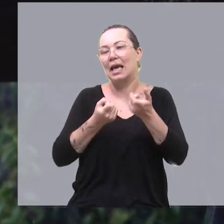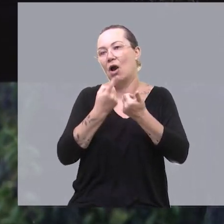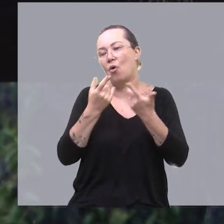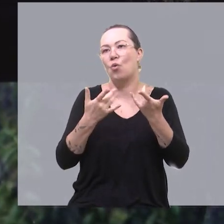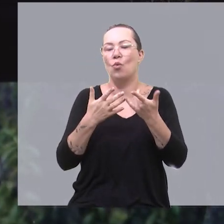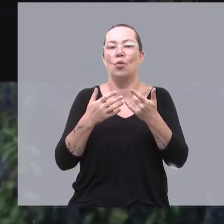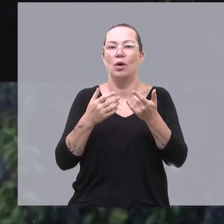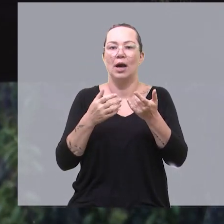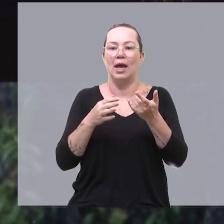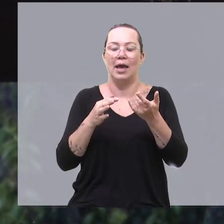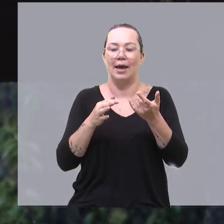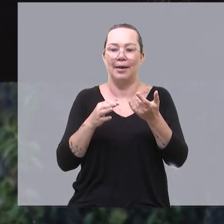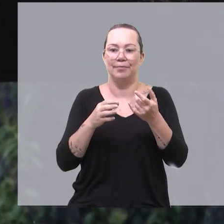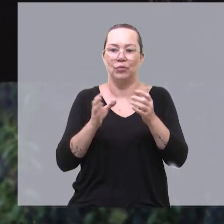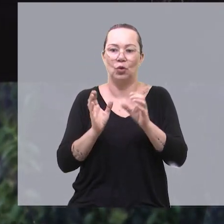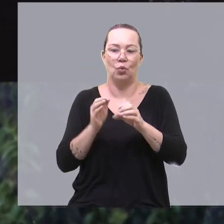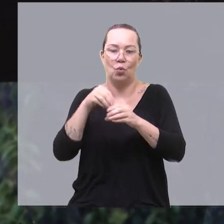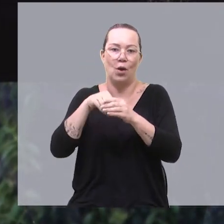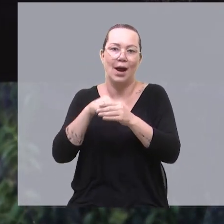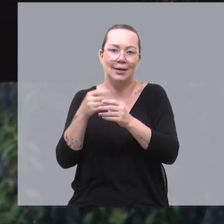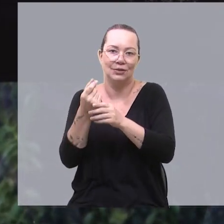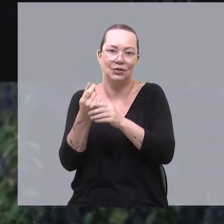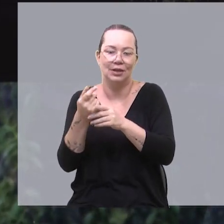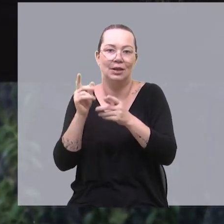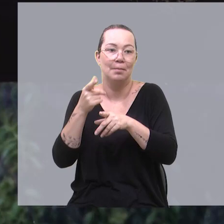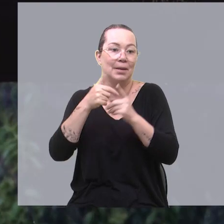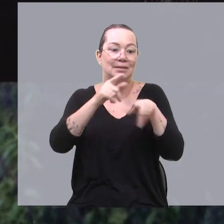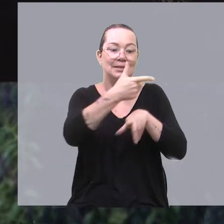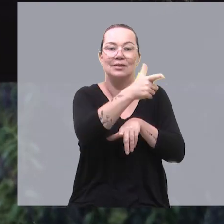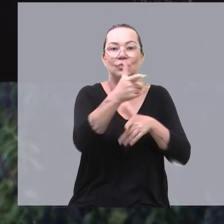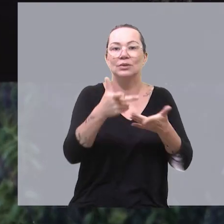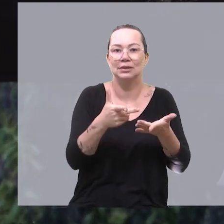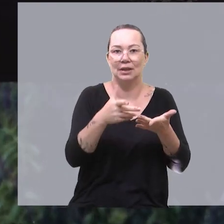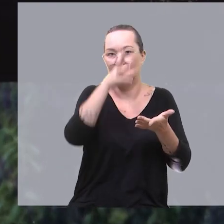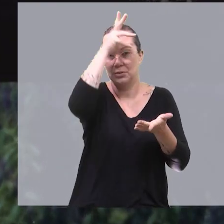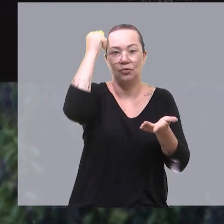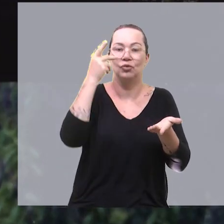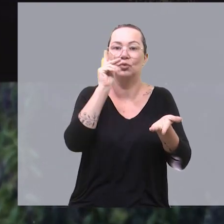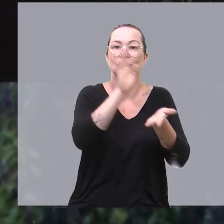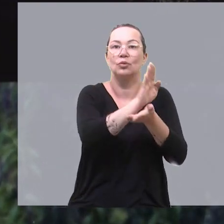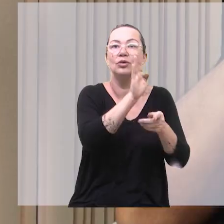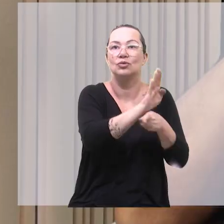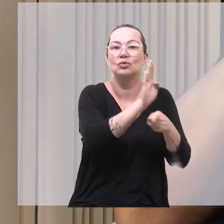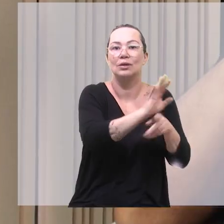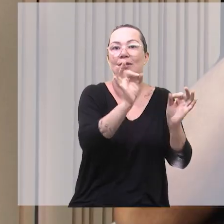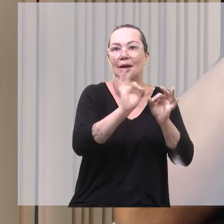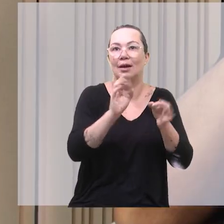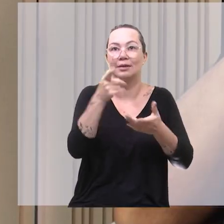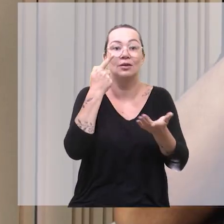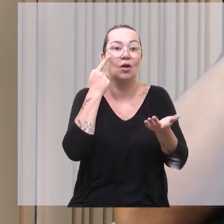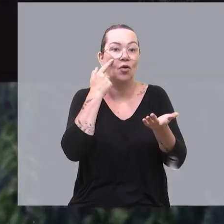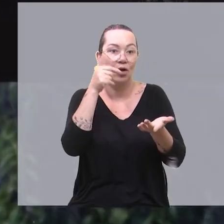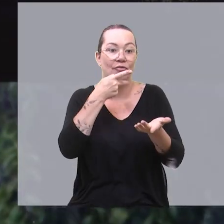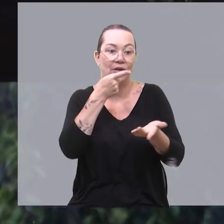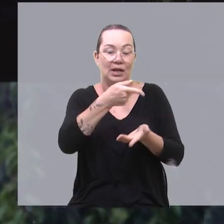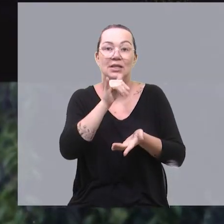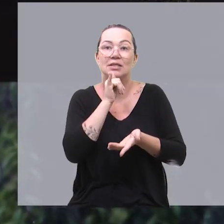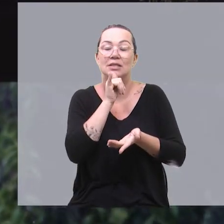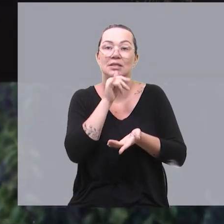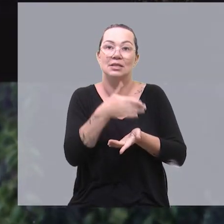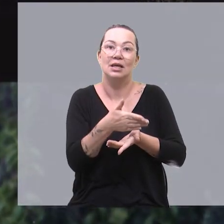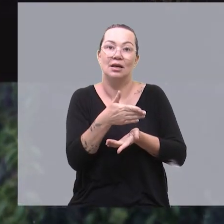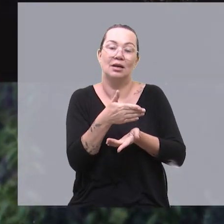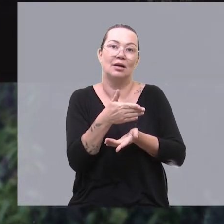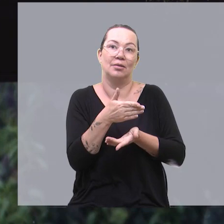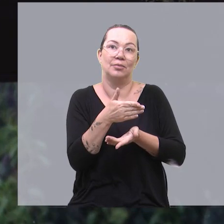fundos correlacionados, eles não têm recursos. E está aí, né, Reis? Olha o exemplo assim, a gente traz esse